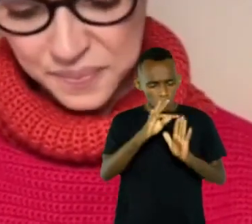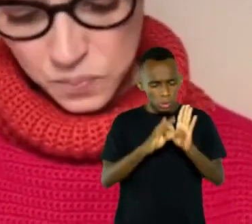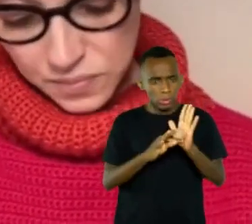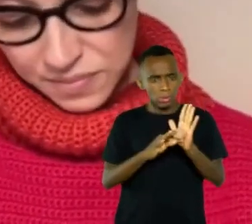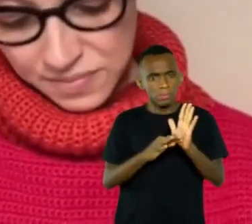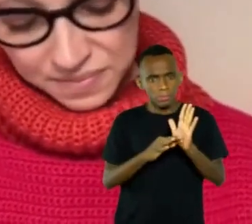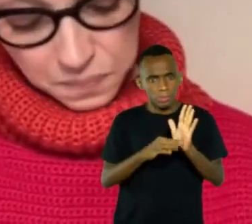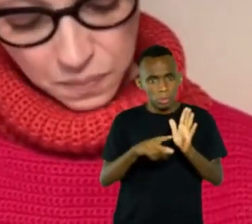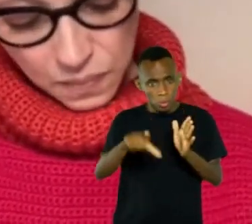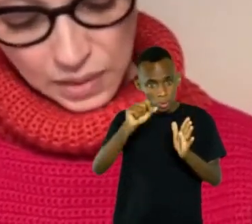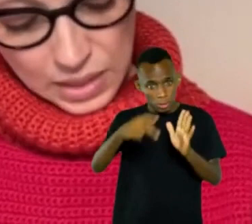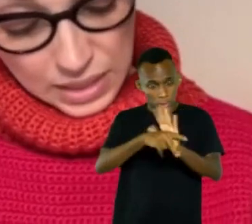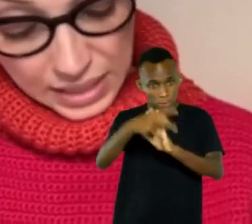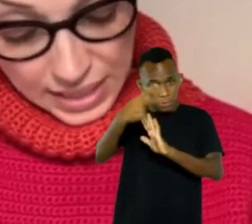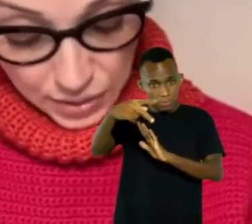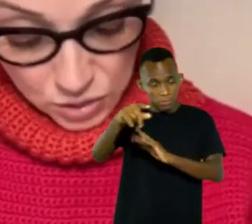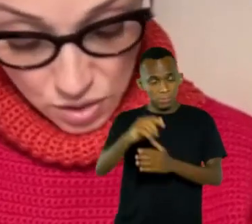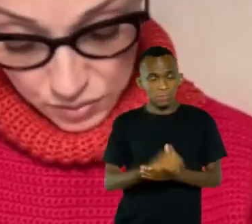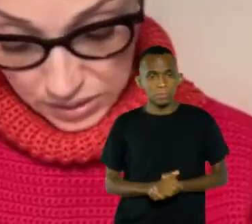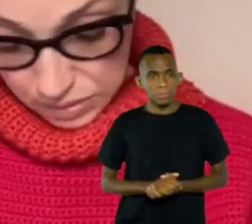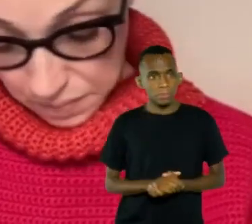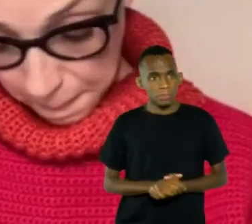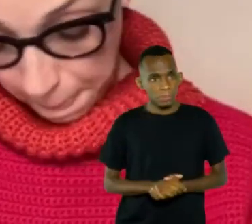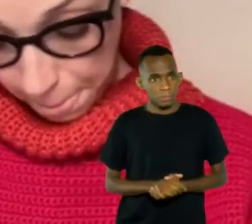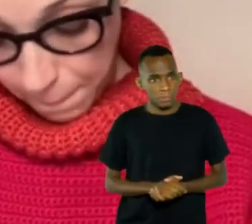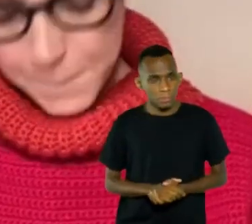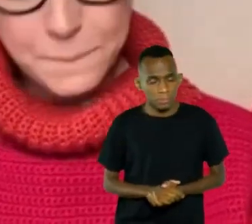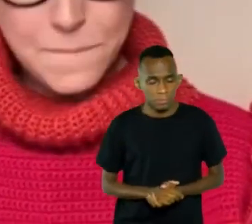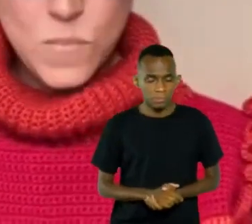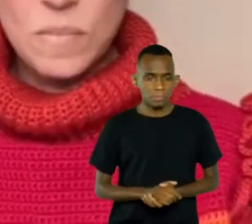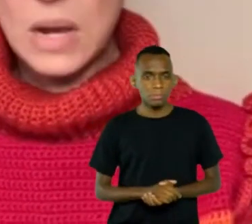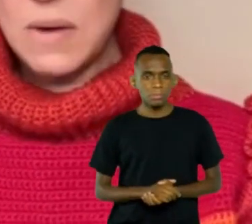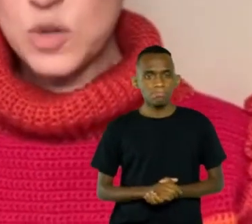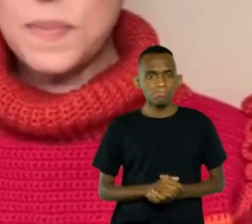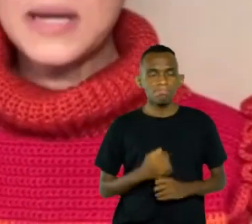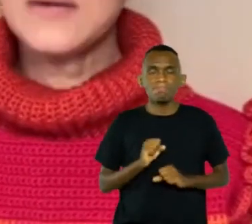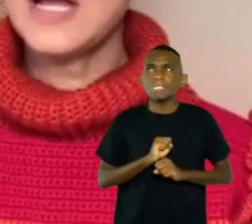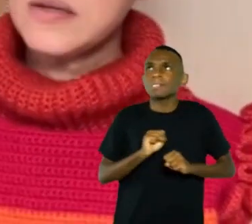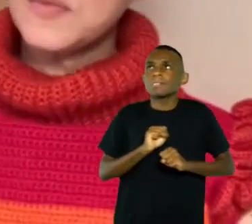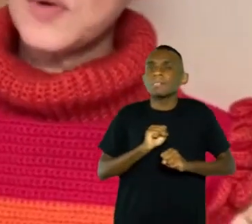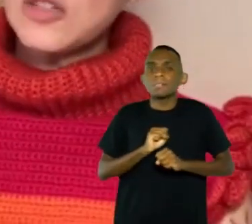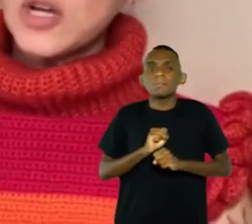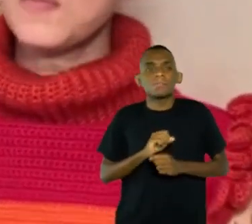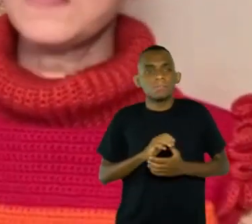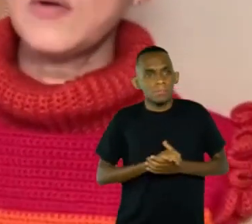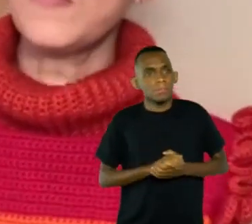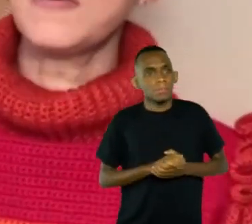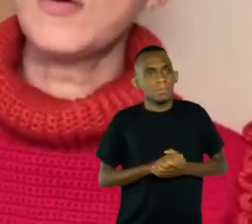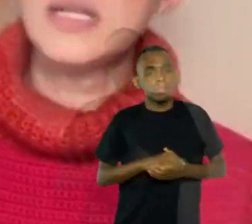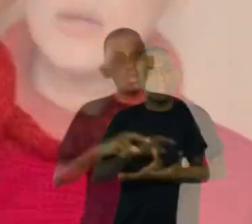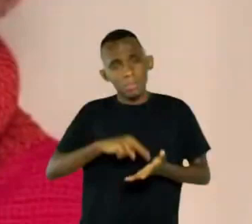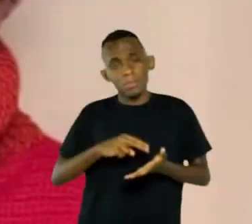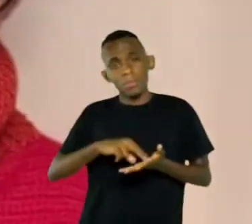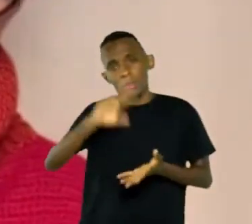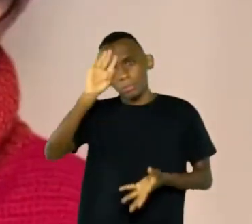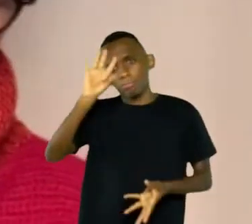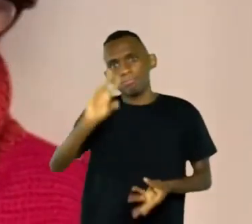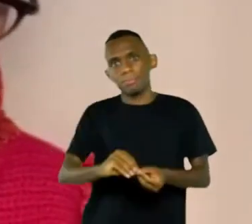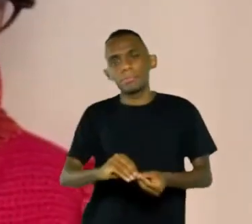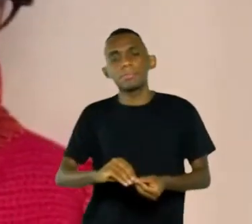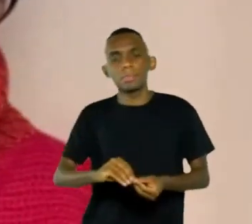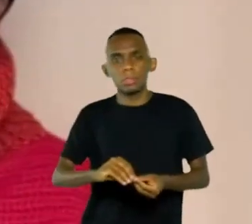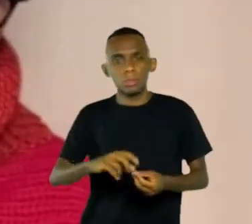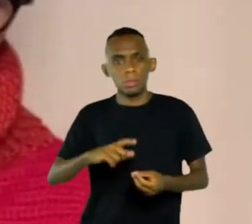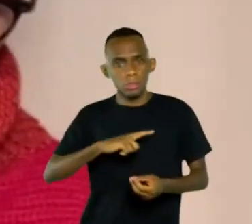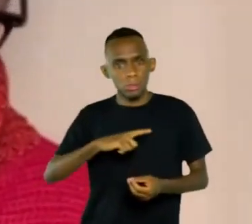você. Ah, eu adoro isso. Eu acho bem o resumo, acho que é uma coisa que eu tinha certeza que eu